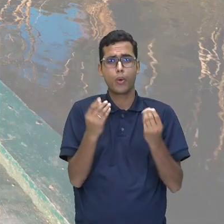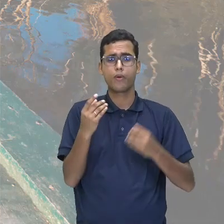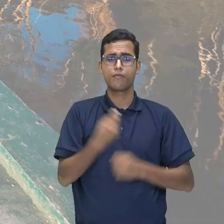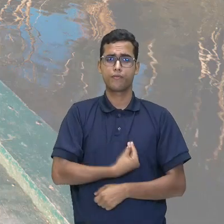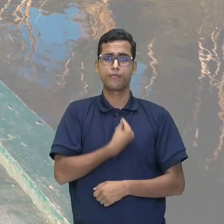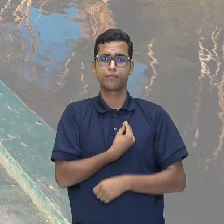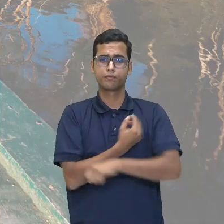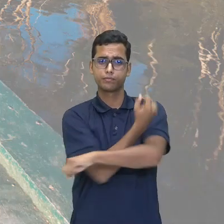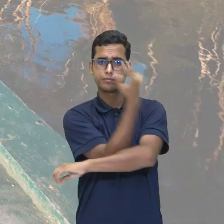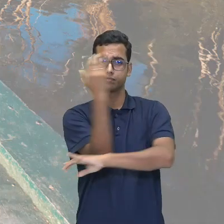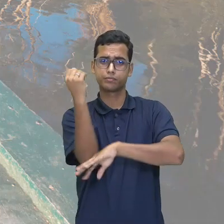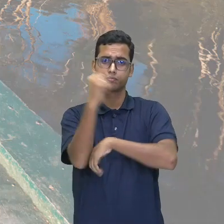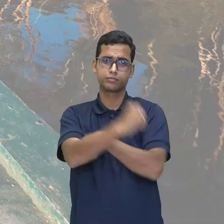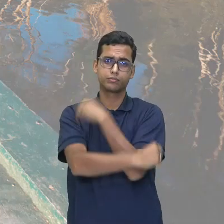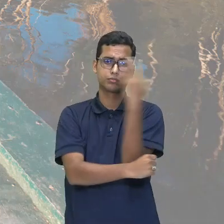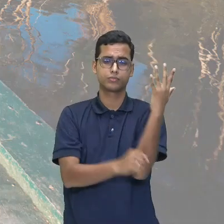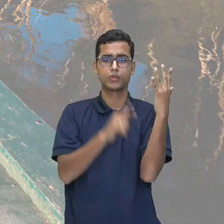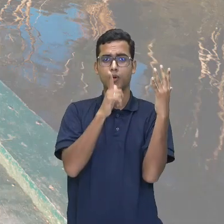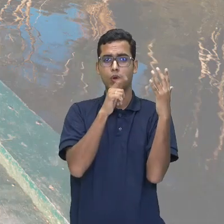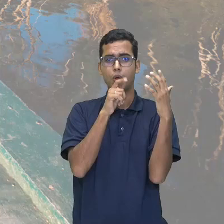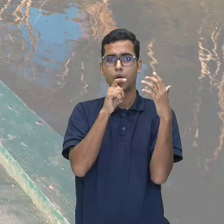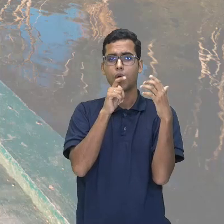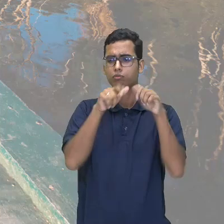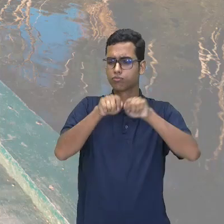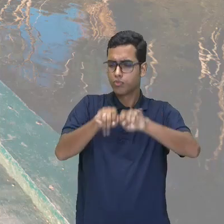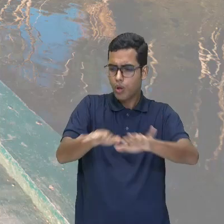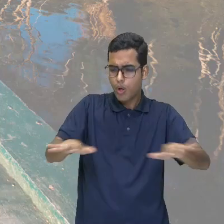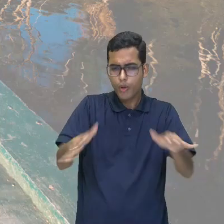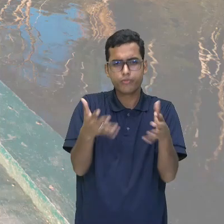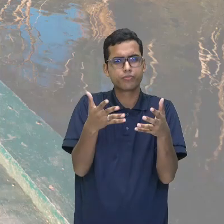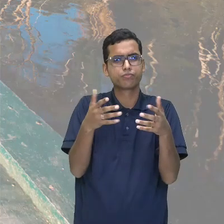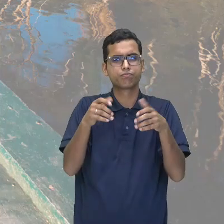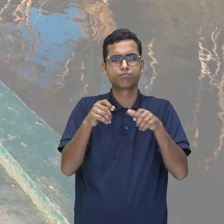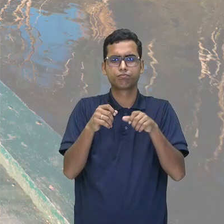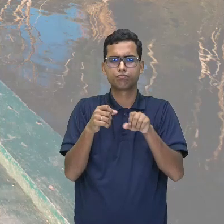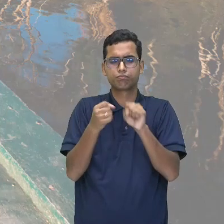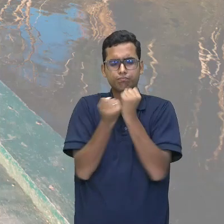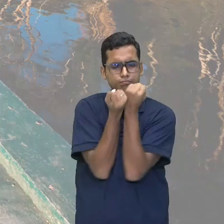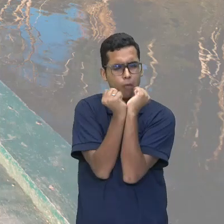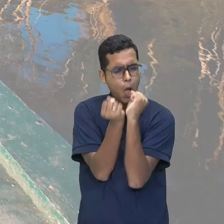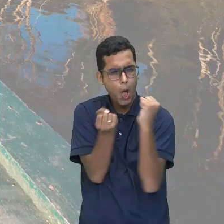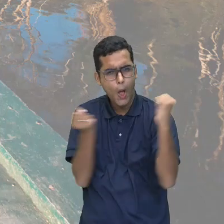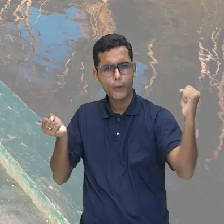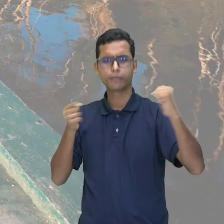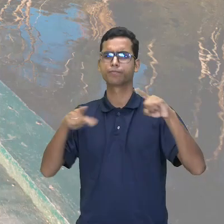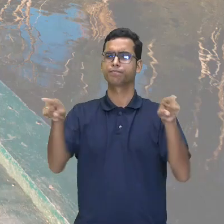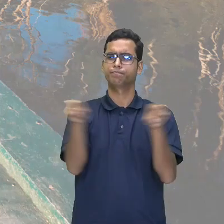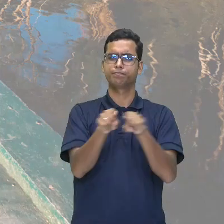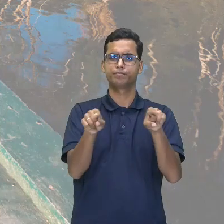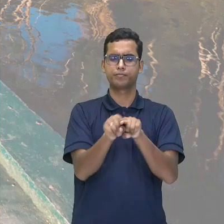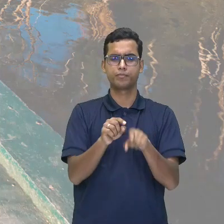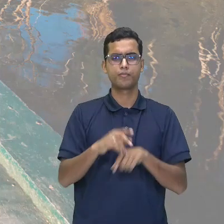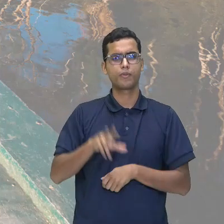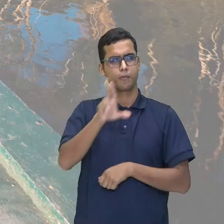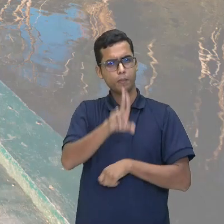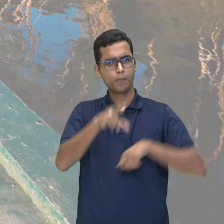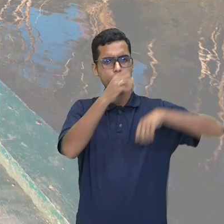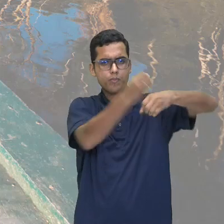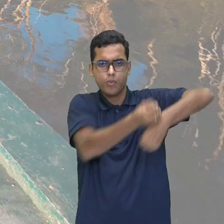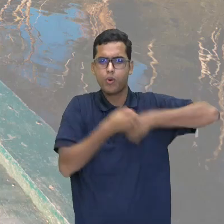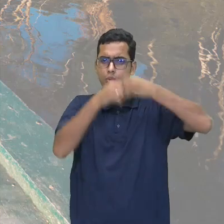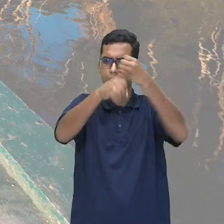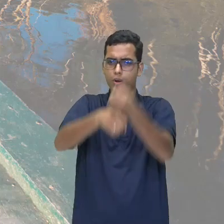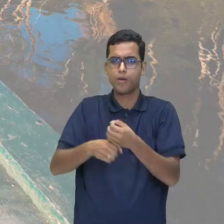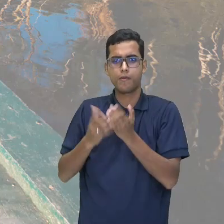ambiente em que nós temos água em abundância, né? E esses povos ribeirinhos, eles usam a jangada, usam